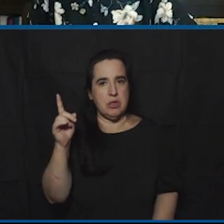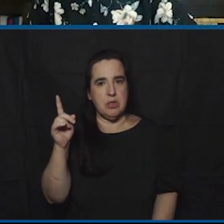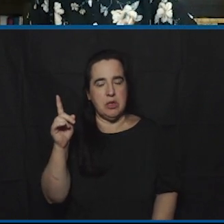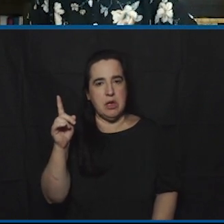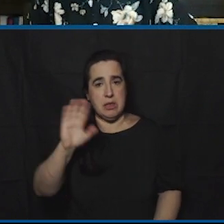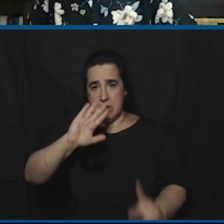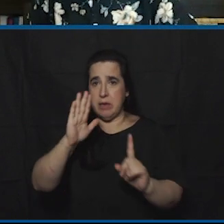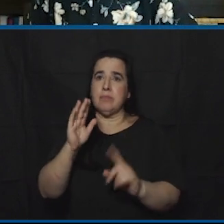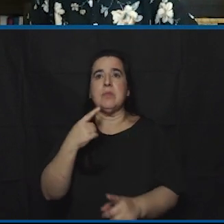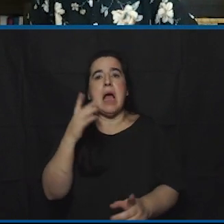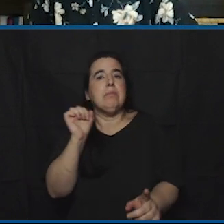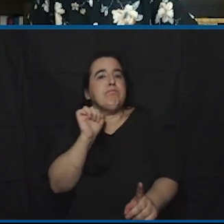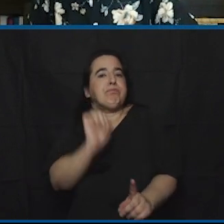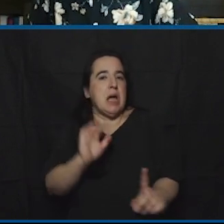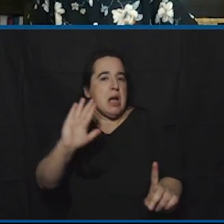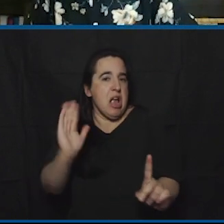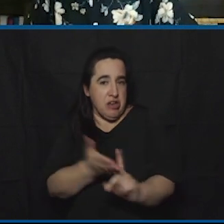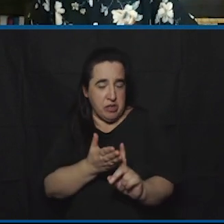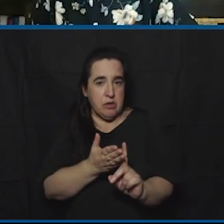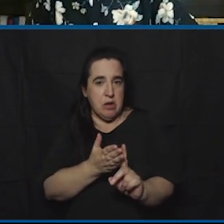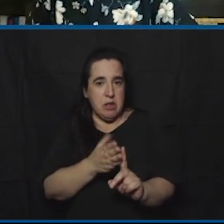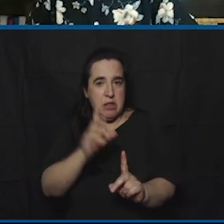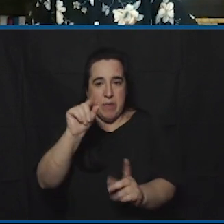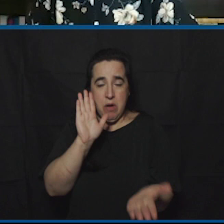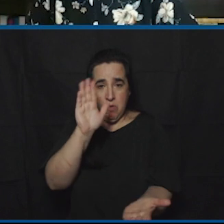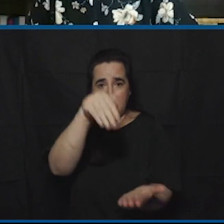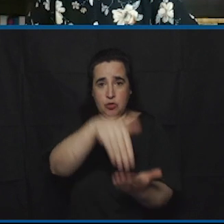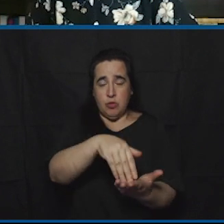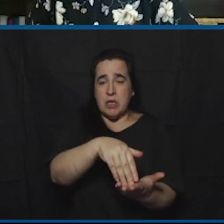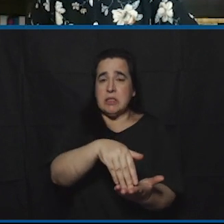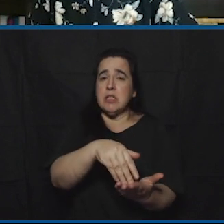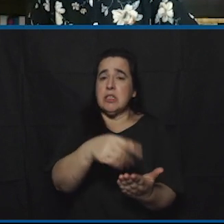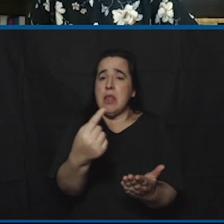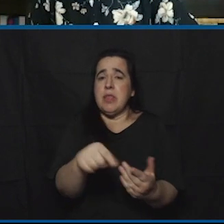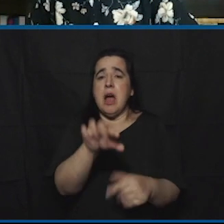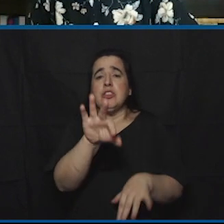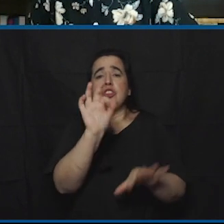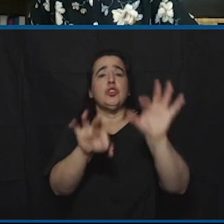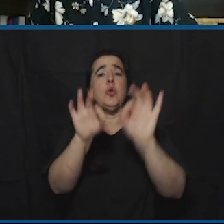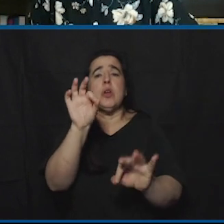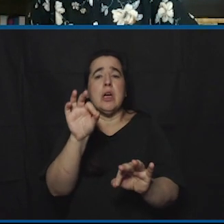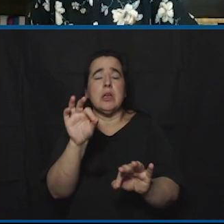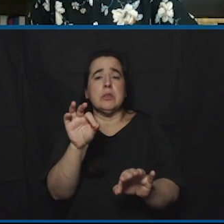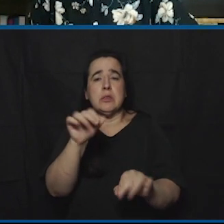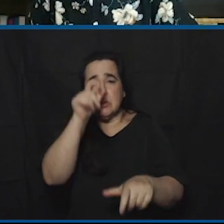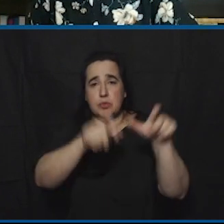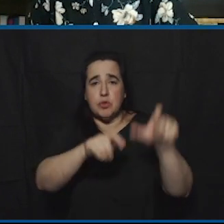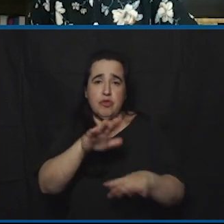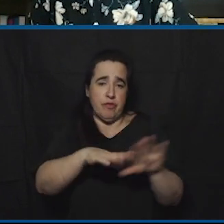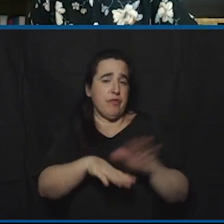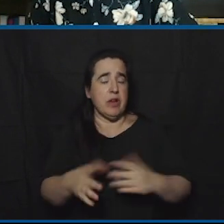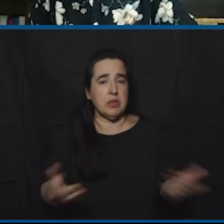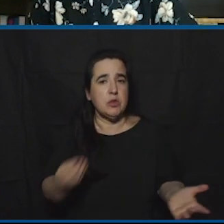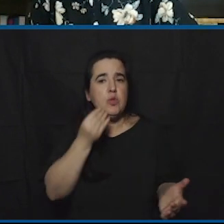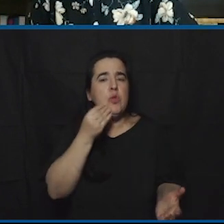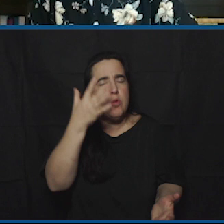sentido de castigos, e as consequências das escolhas que eles fizeram, não é? Como é que nós